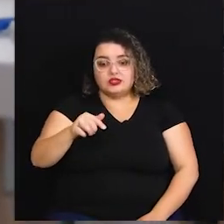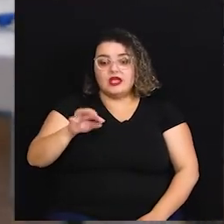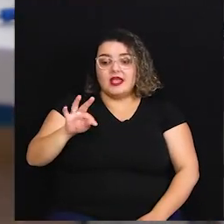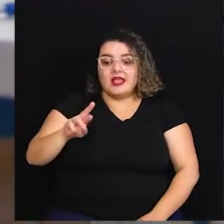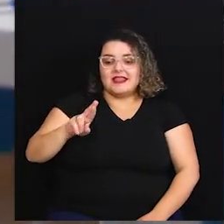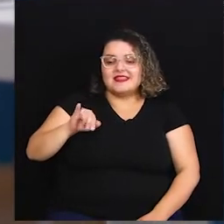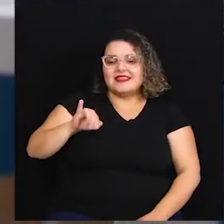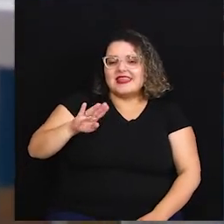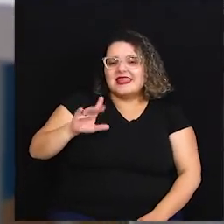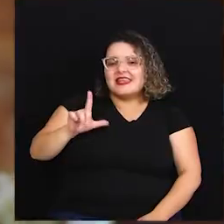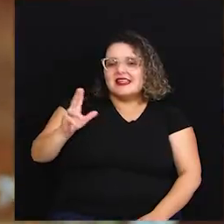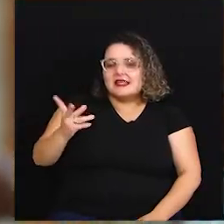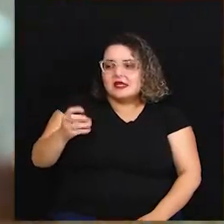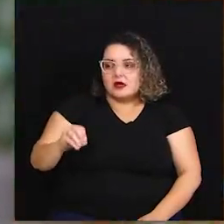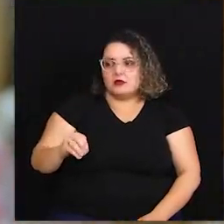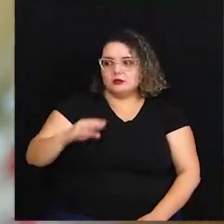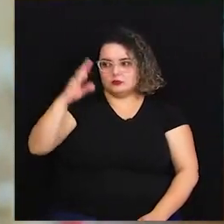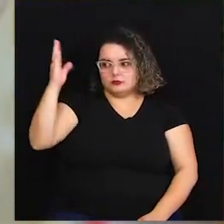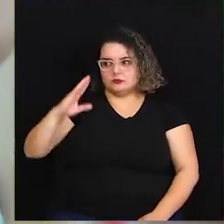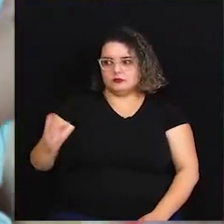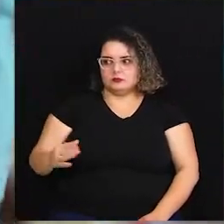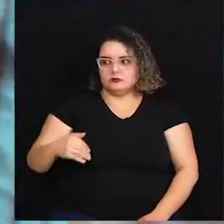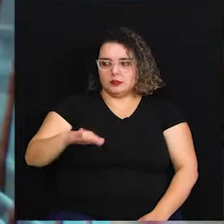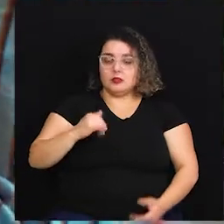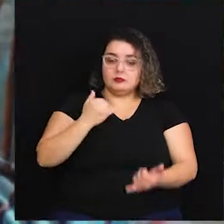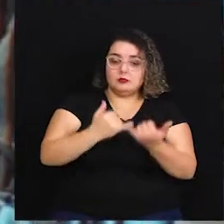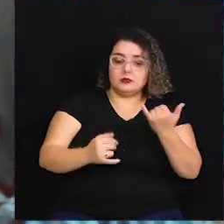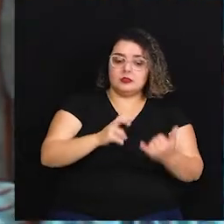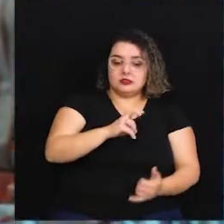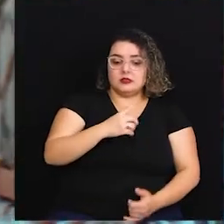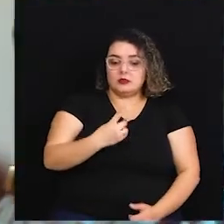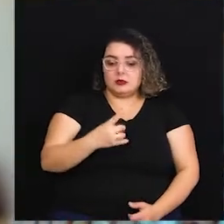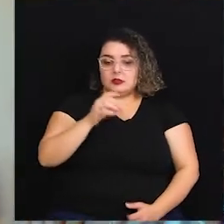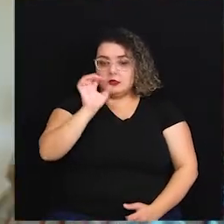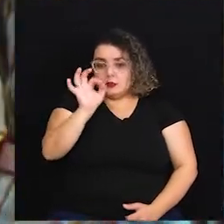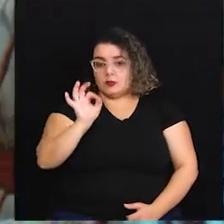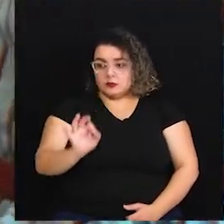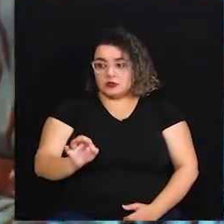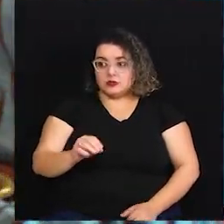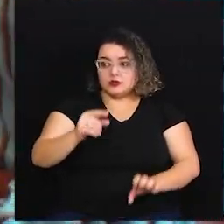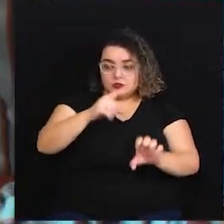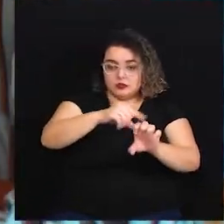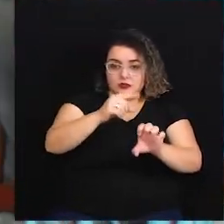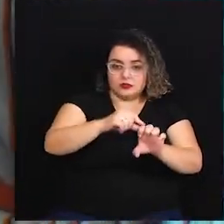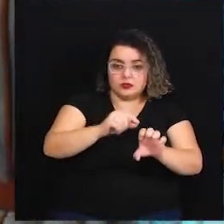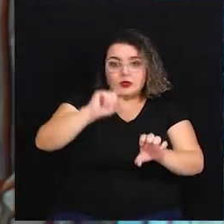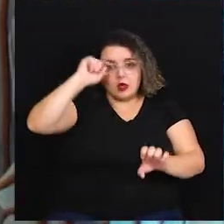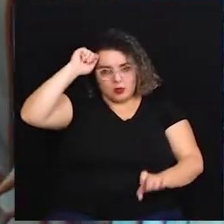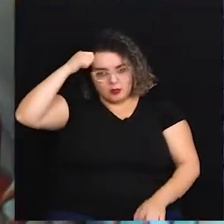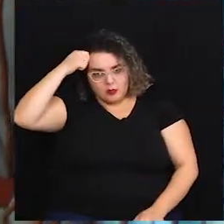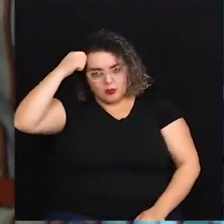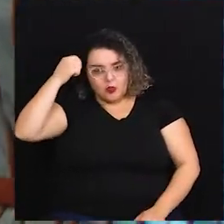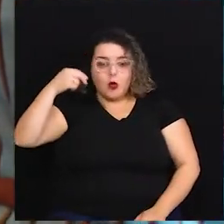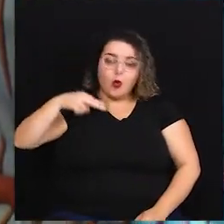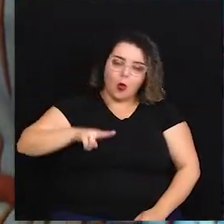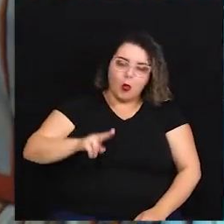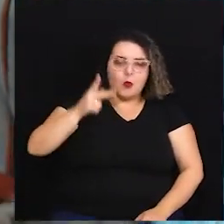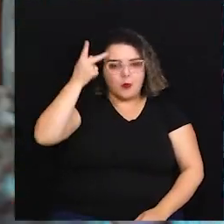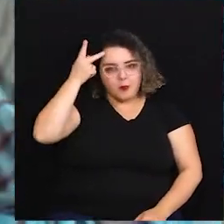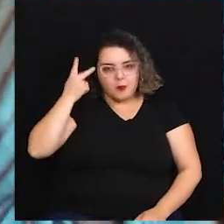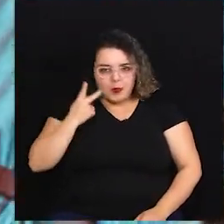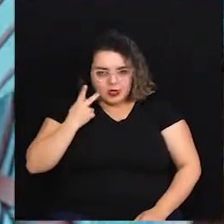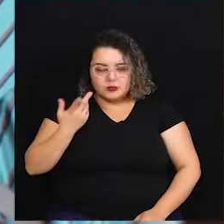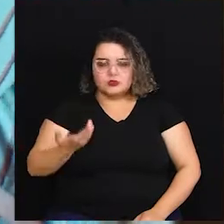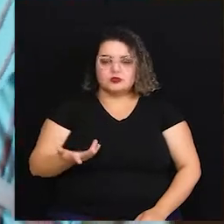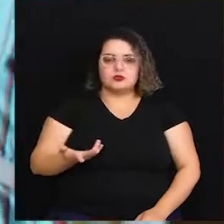por ano no Brasil. Mais da metade, aproximadamente 51% dos empreendedores brasileiros são pretos ou